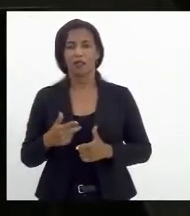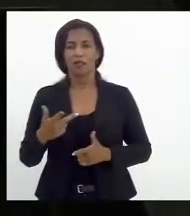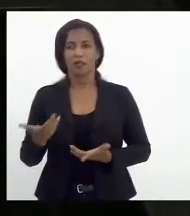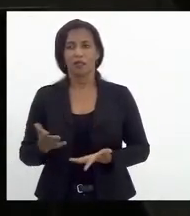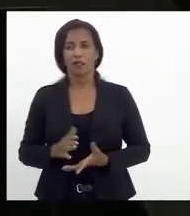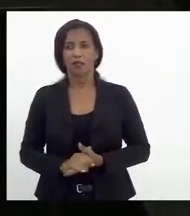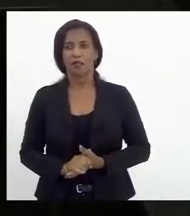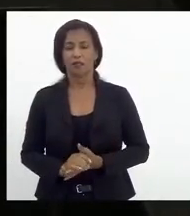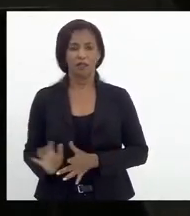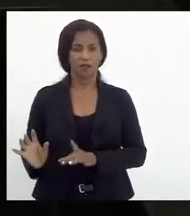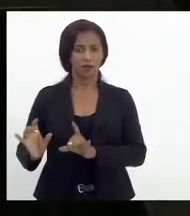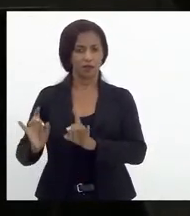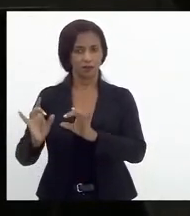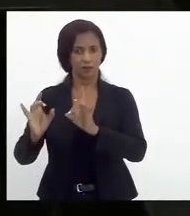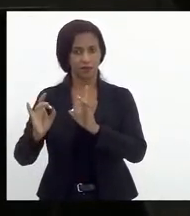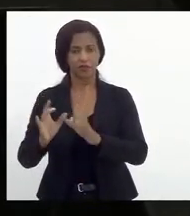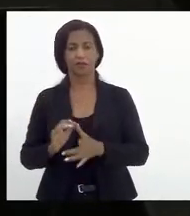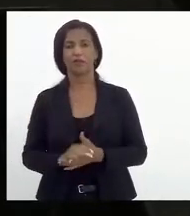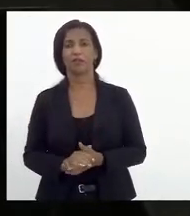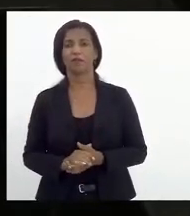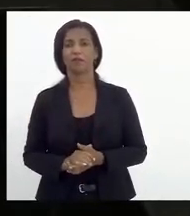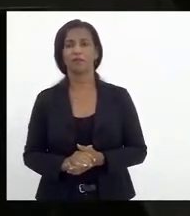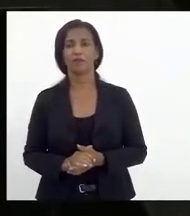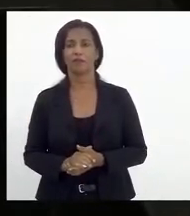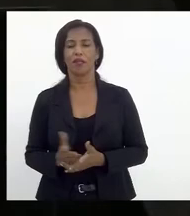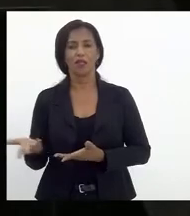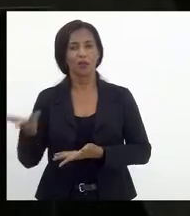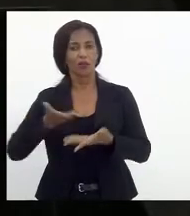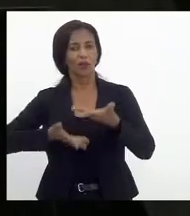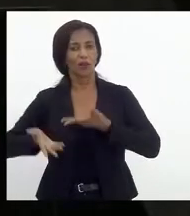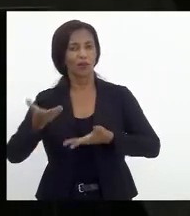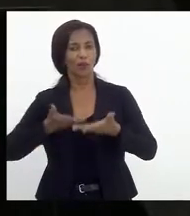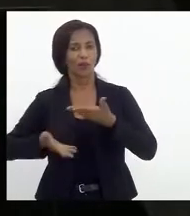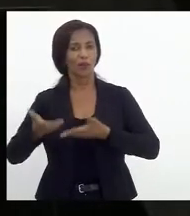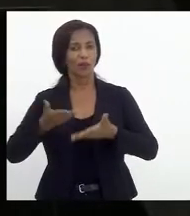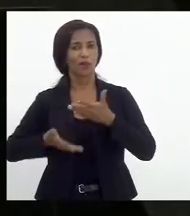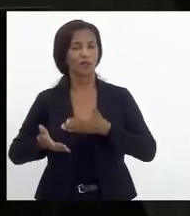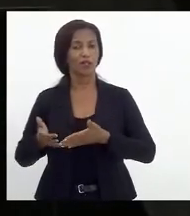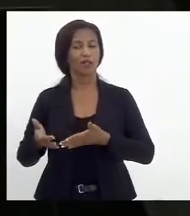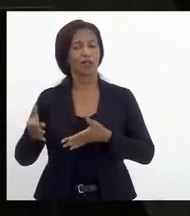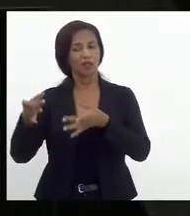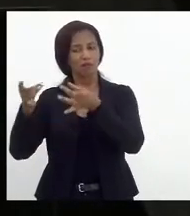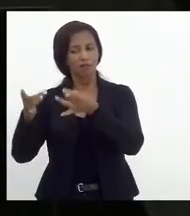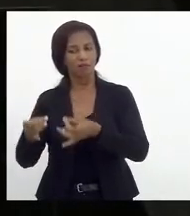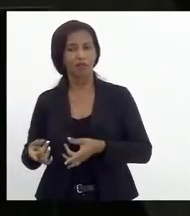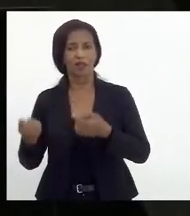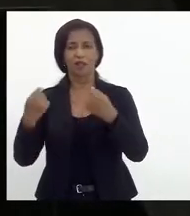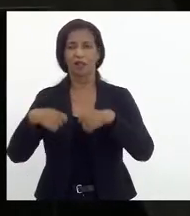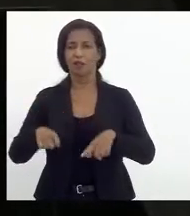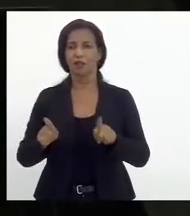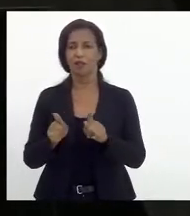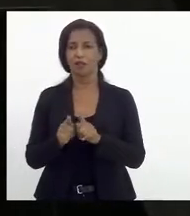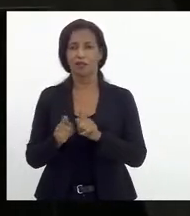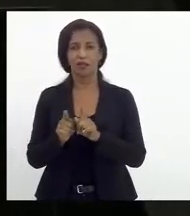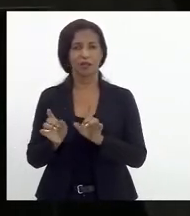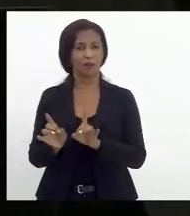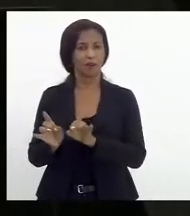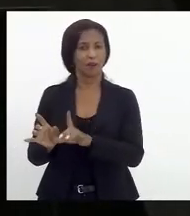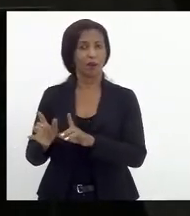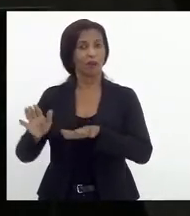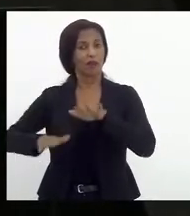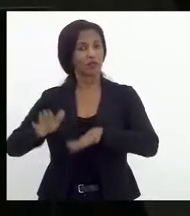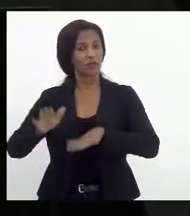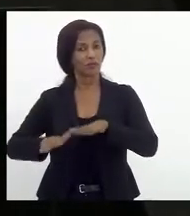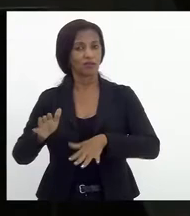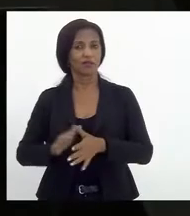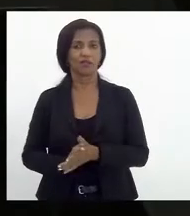assim, específicas, excepcionais, em que compartilhamento, segundo certos critérios, não precisa ser também abominado, porque, às